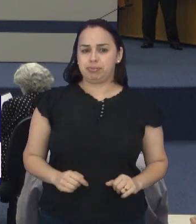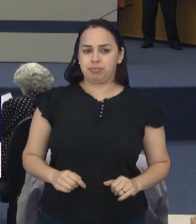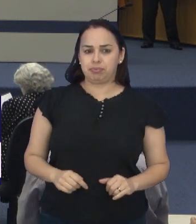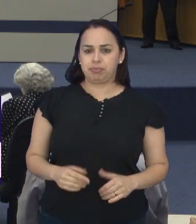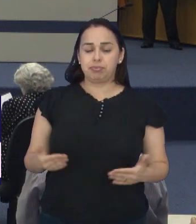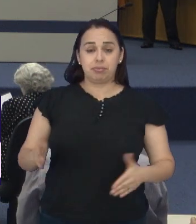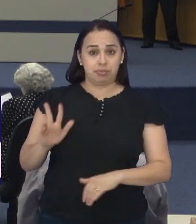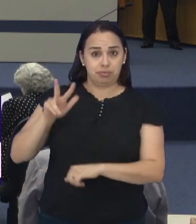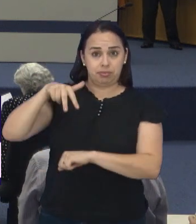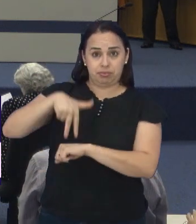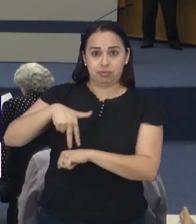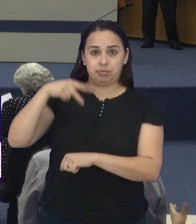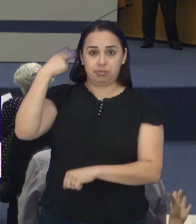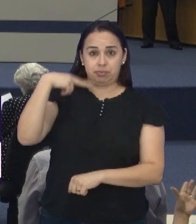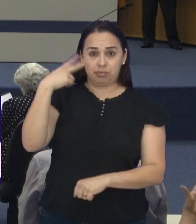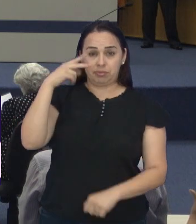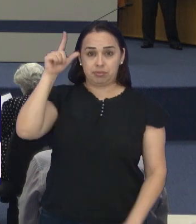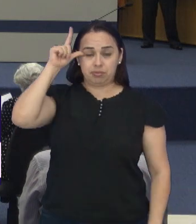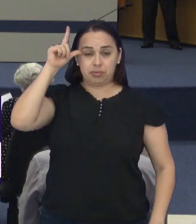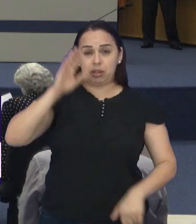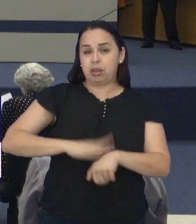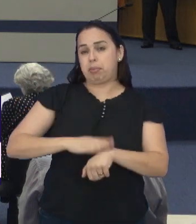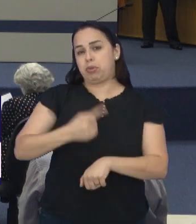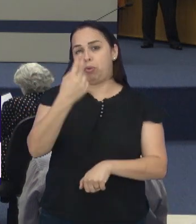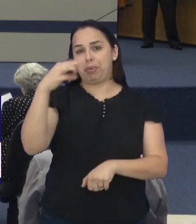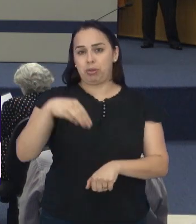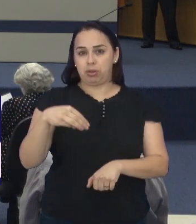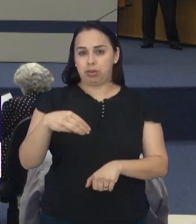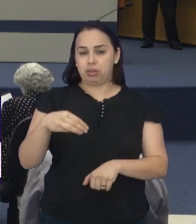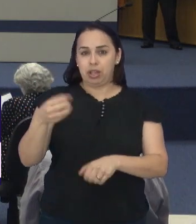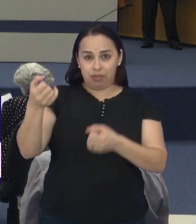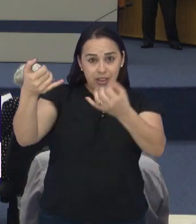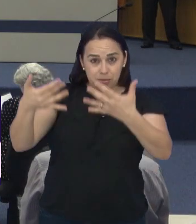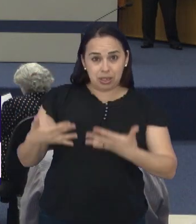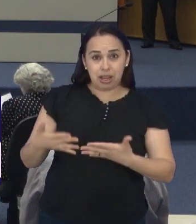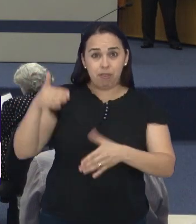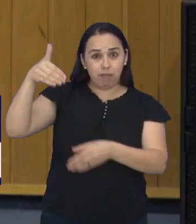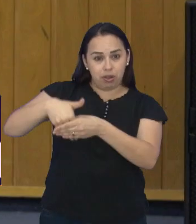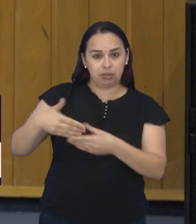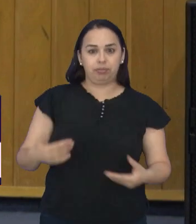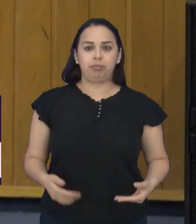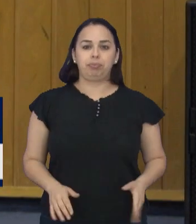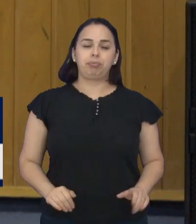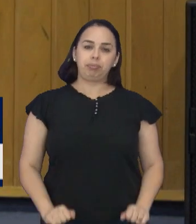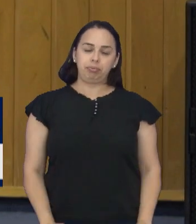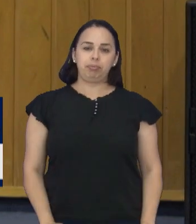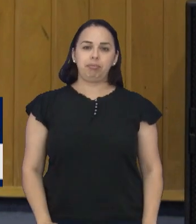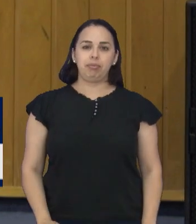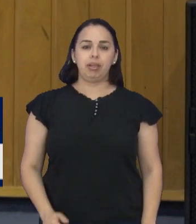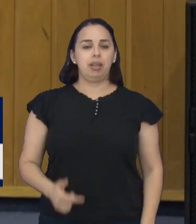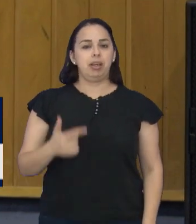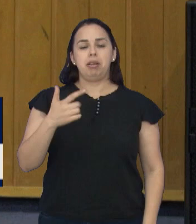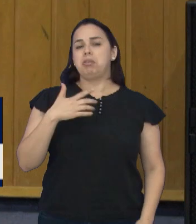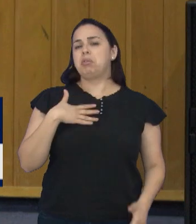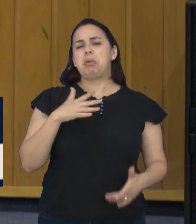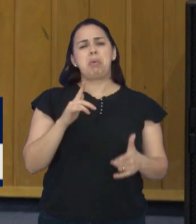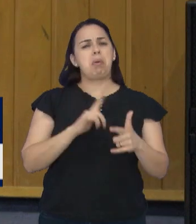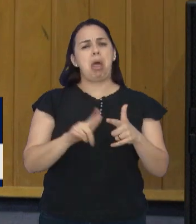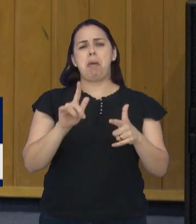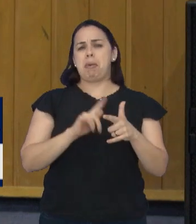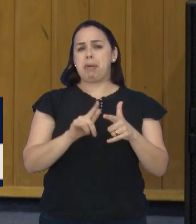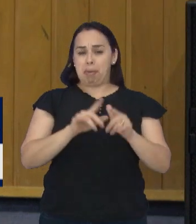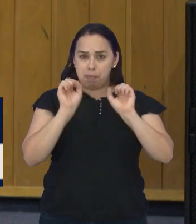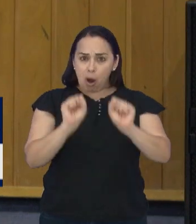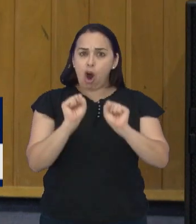Com a palavra, o vereador Lino Bispo, com o tempo de 1 minuto. Justificativa de voto. Para mim, não, senhor presidente, para mim não tem problema o senhor terminar a